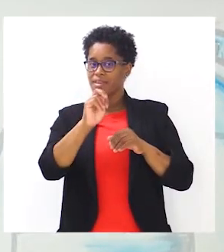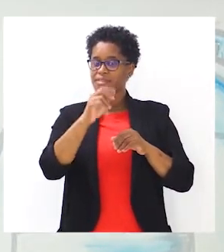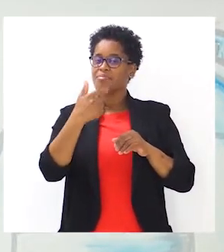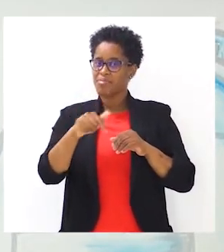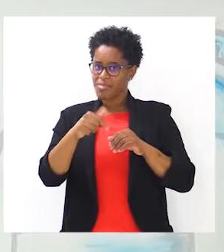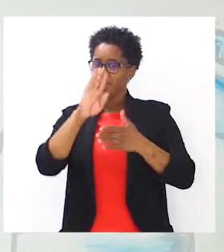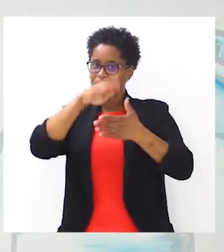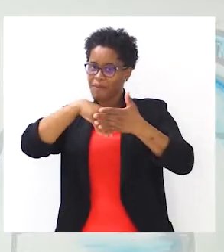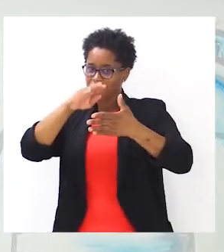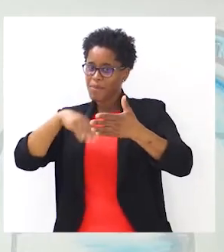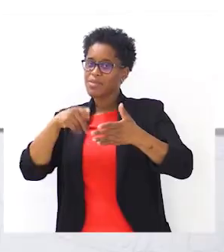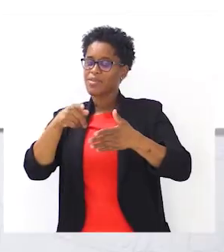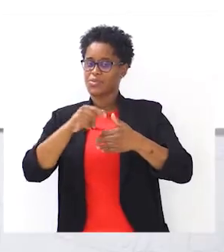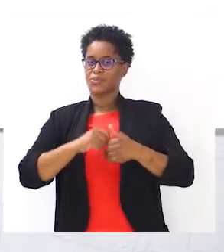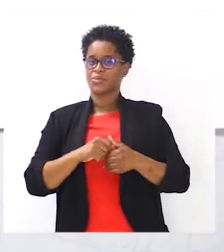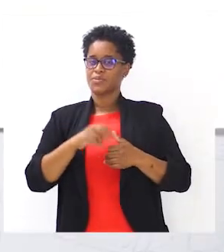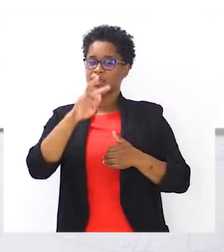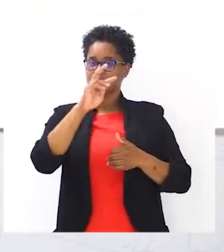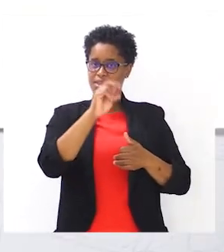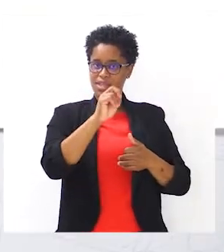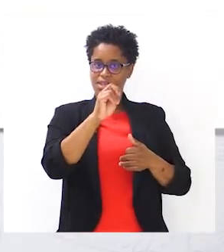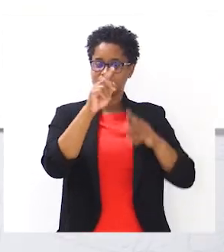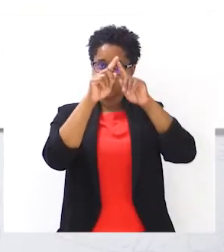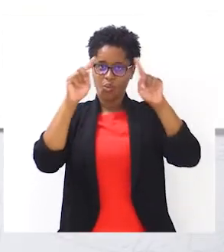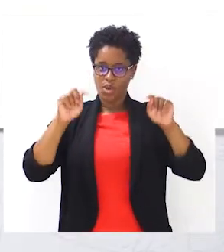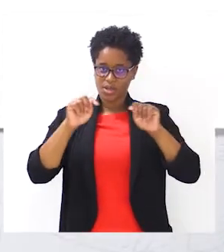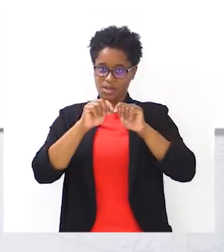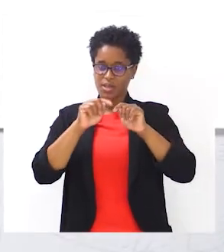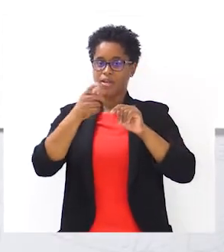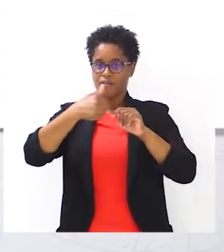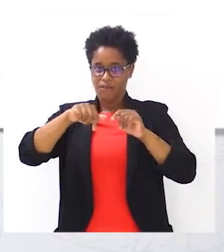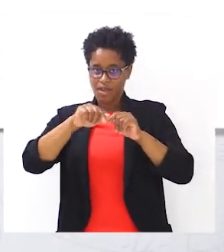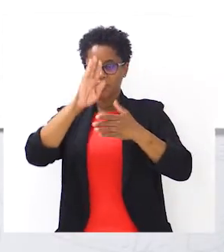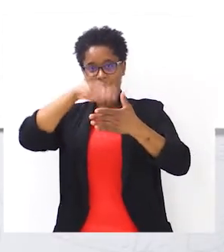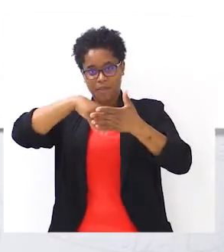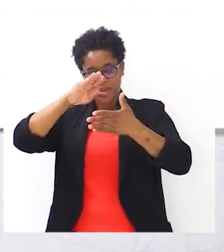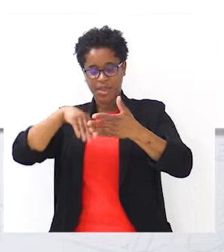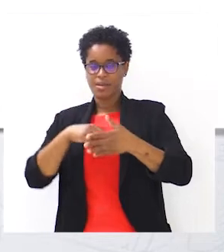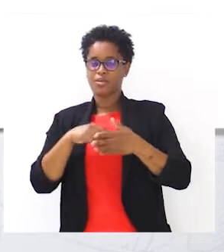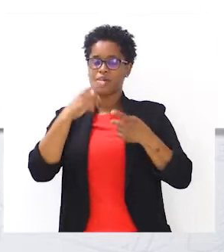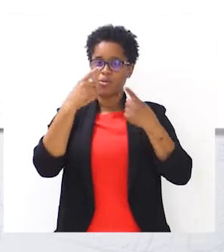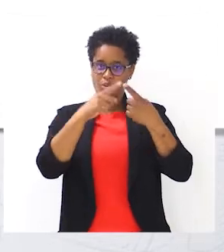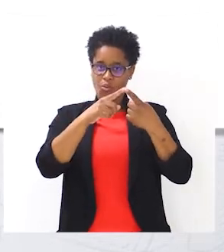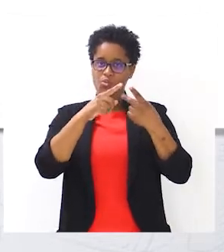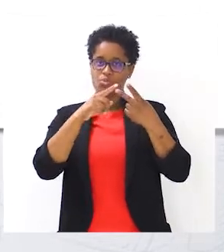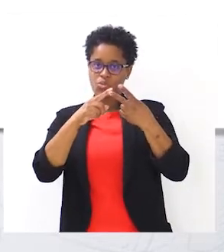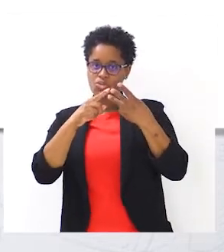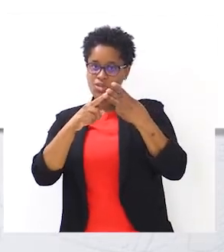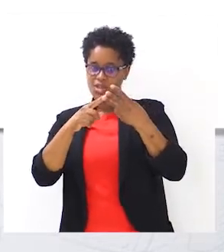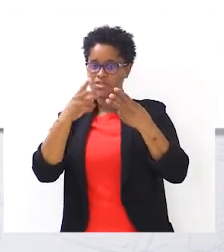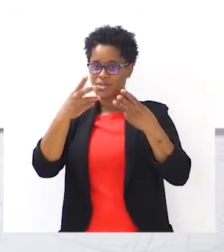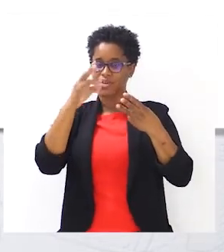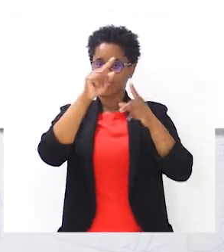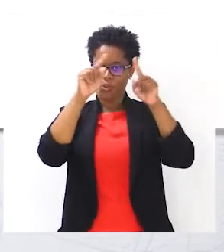que pintar isso, 3 quadradinhos. Vamos pintá-los. 1, 2, 3.